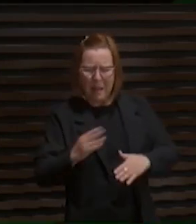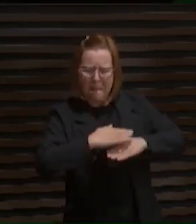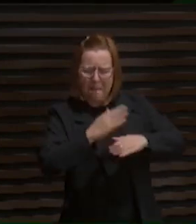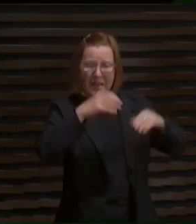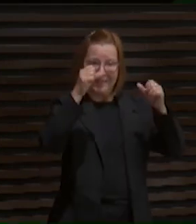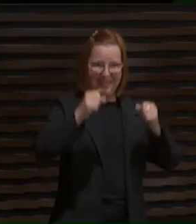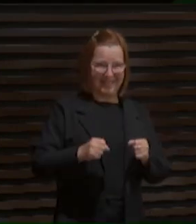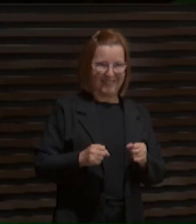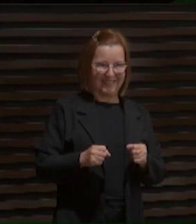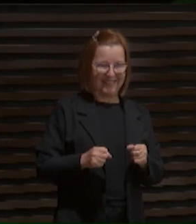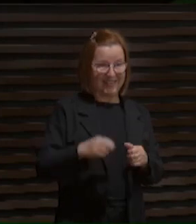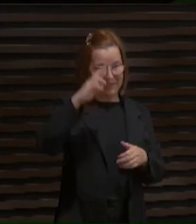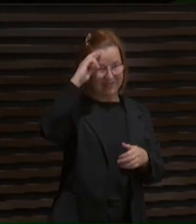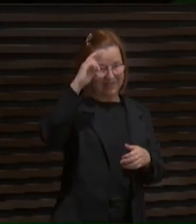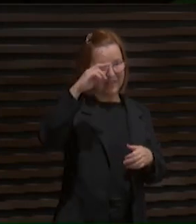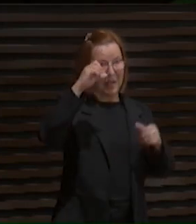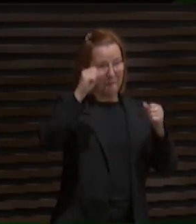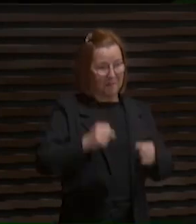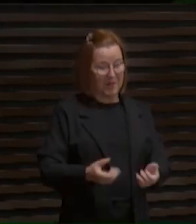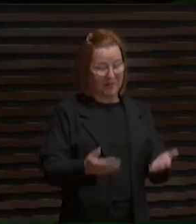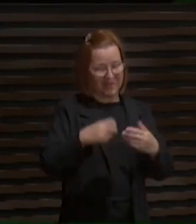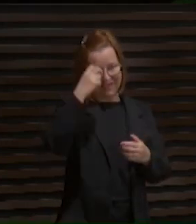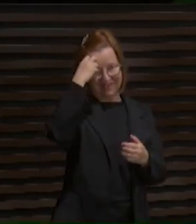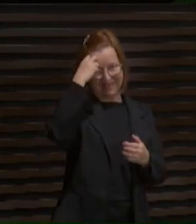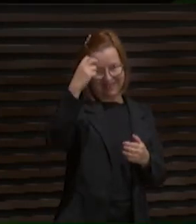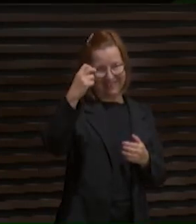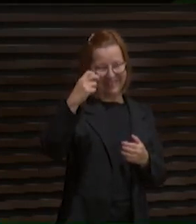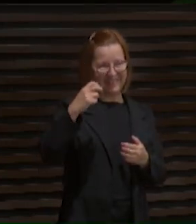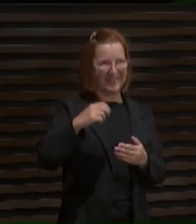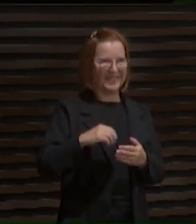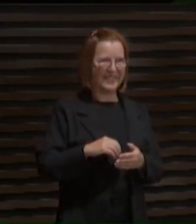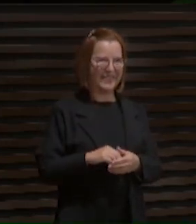Ele pode, sim, nos capacitar a vencermos.